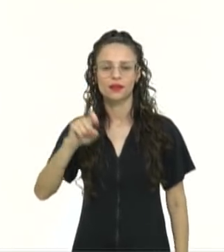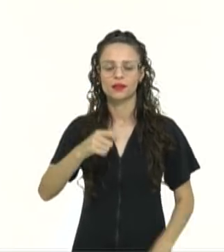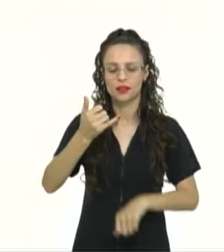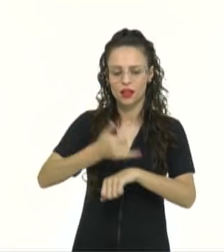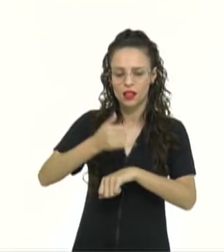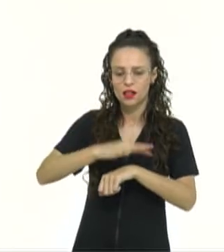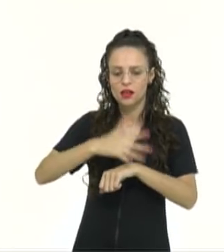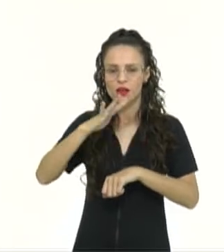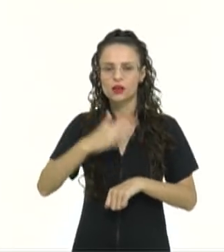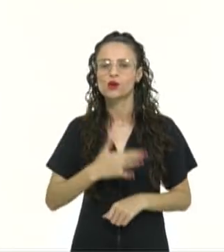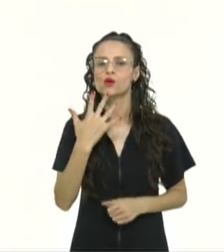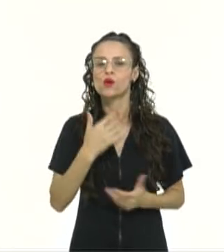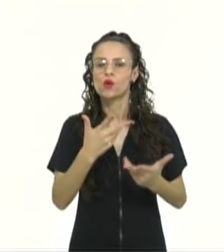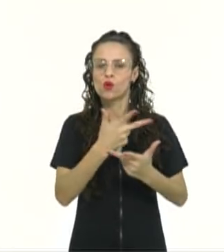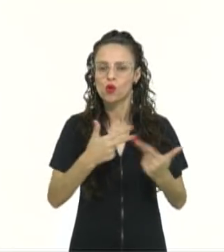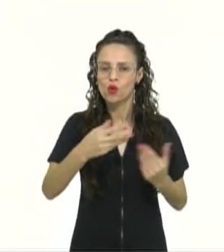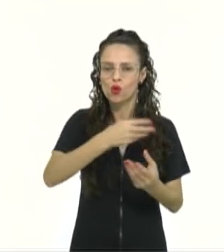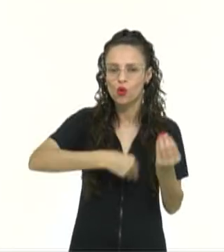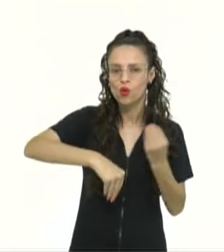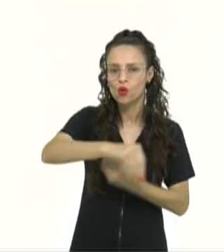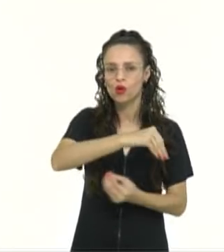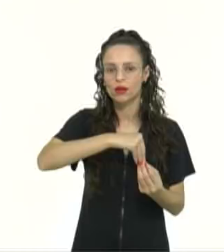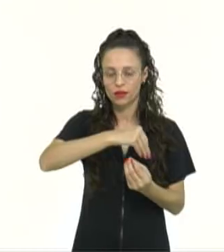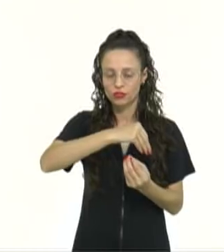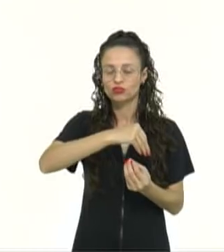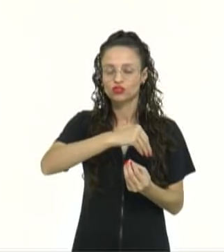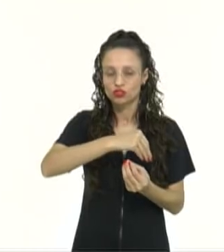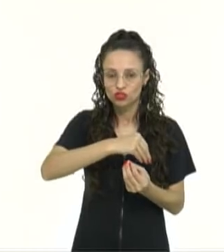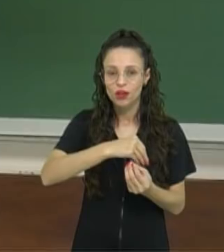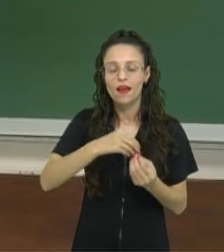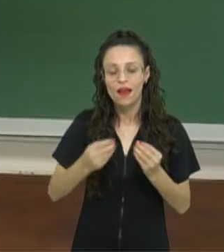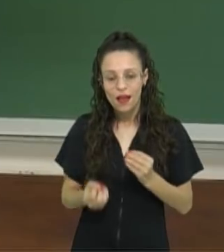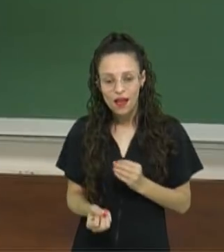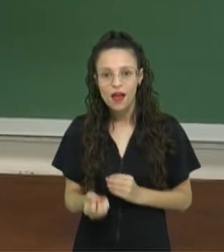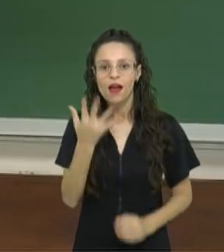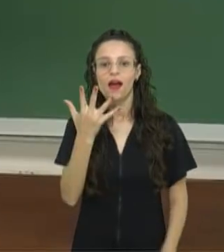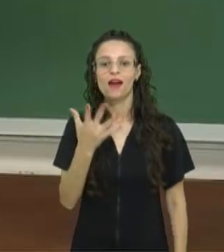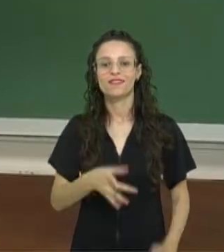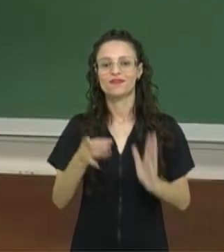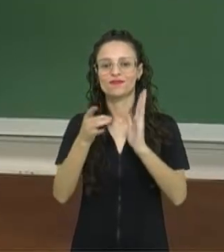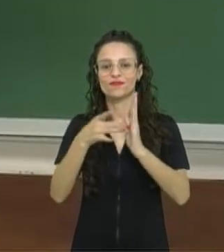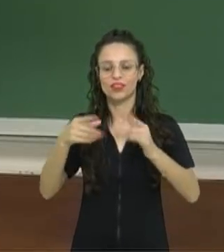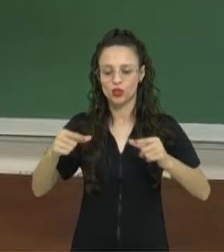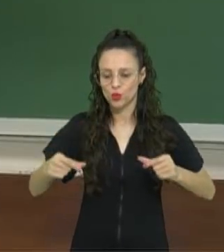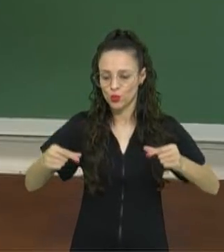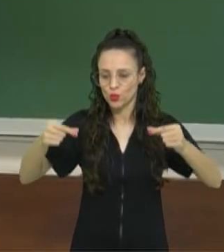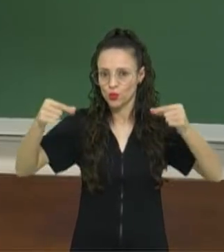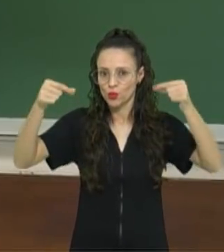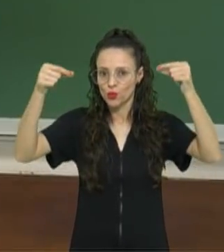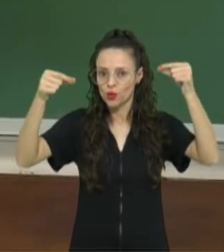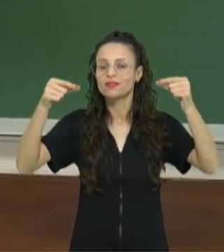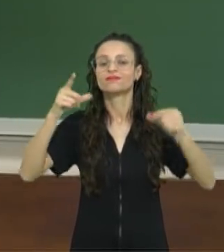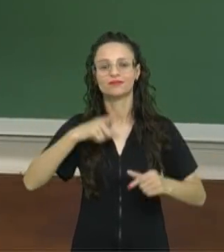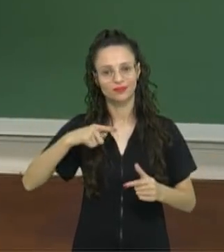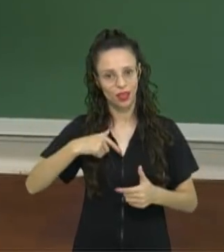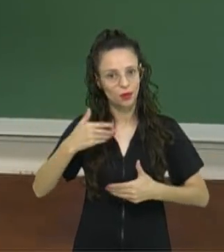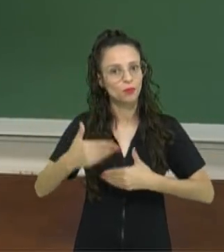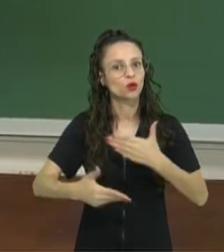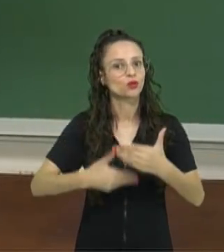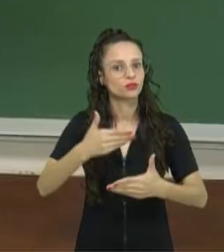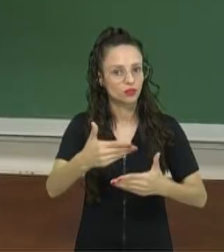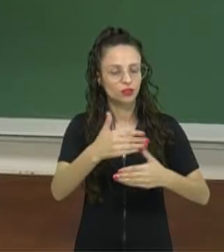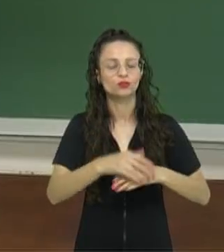alumina, corantes. E para que o vidro, né, ele fique pronto, ele passa por um